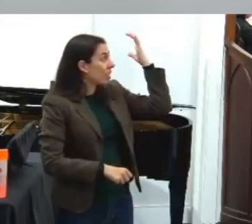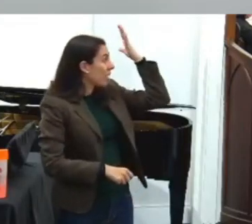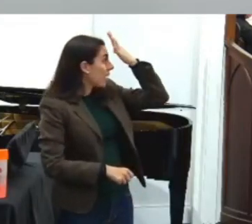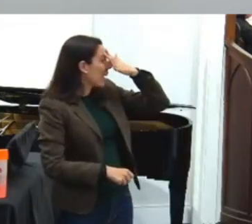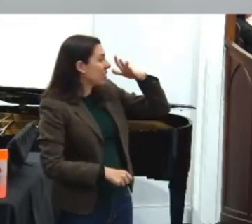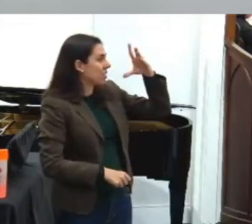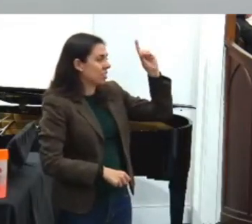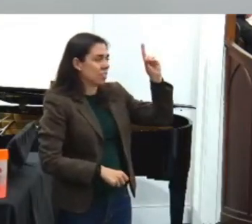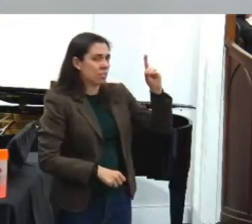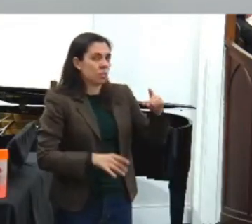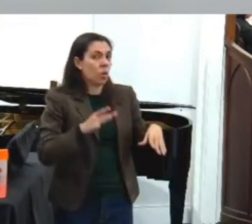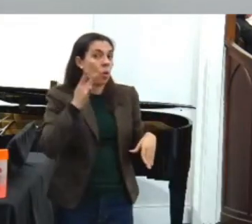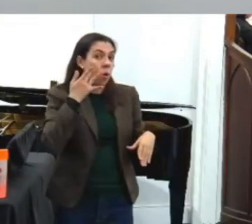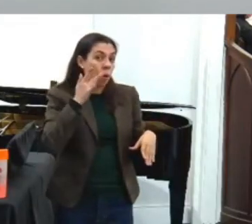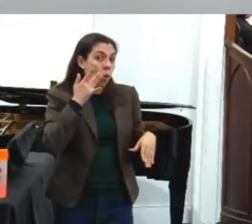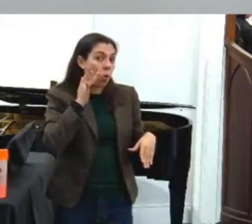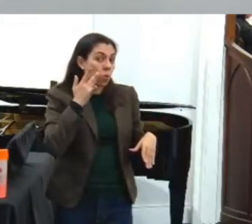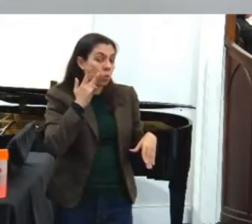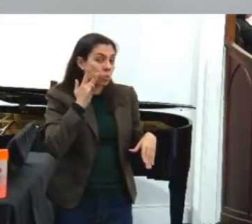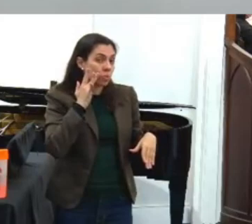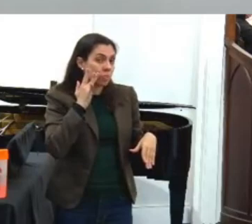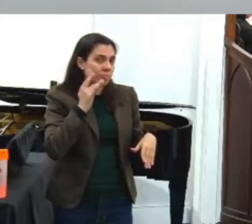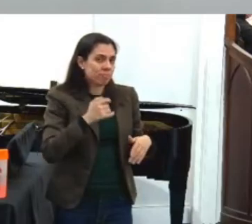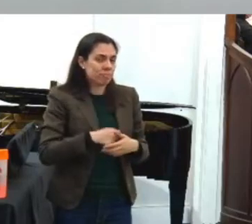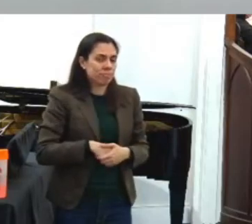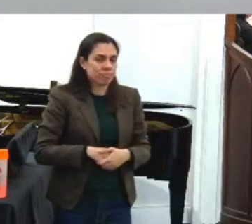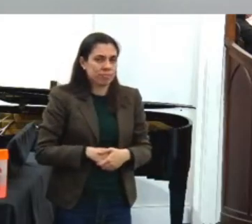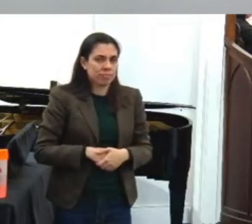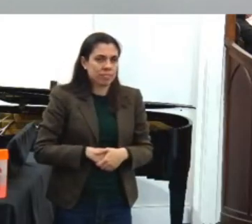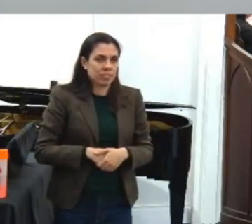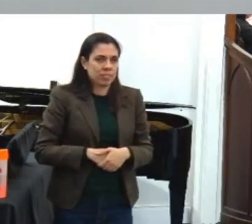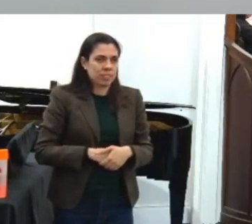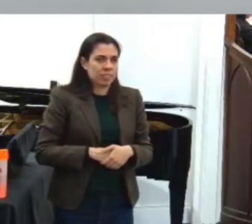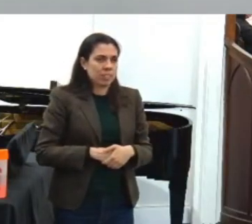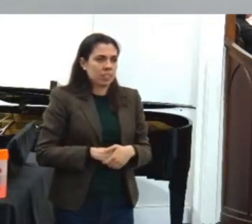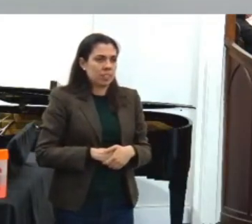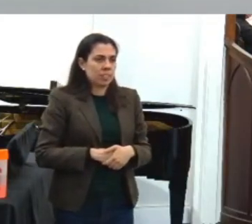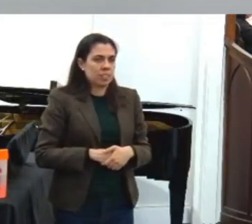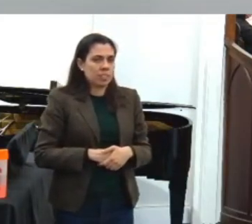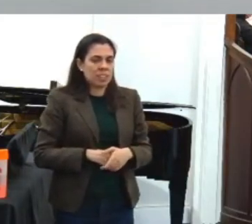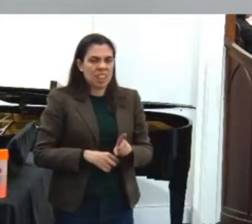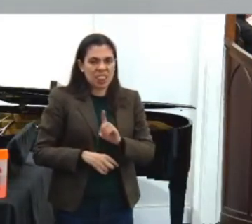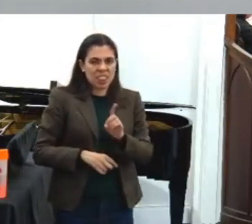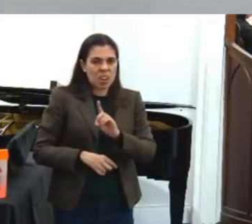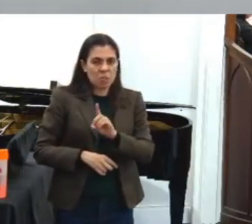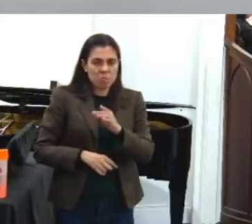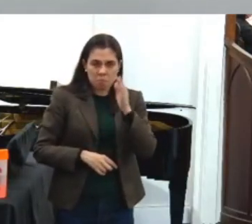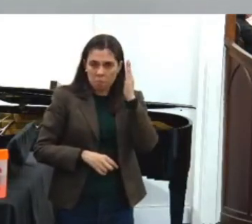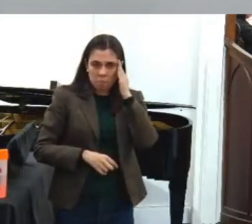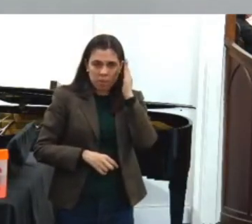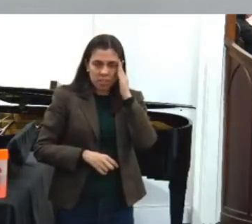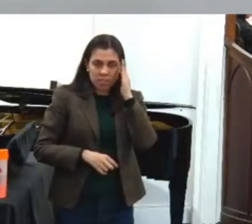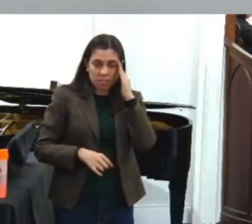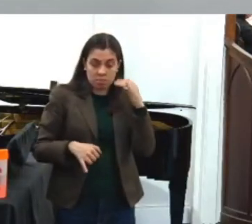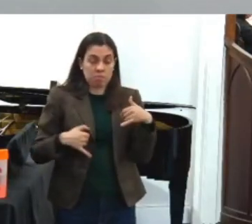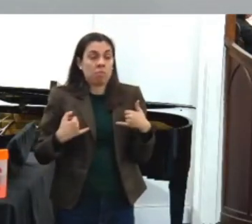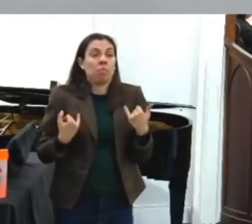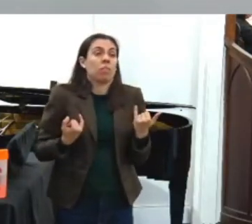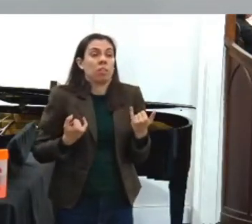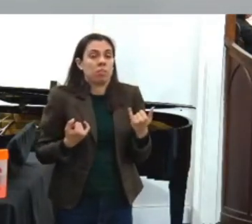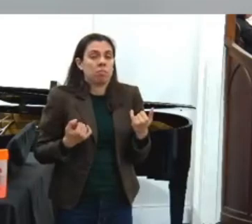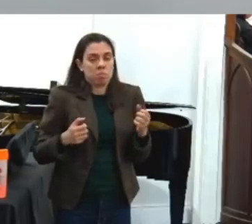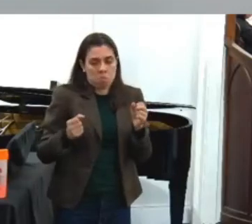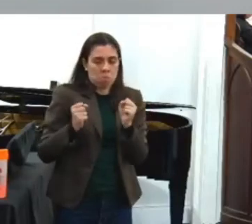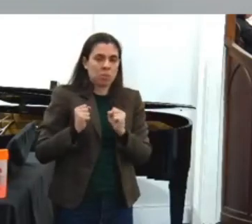financeiro de Laodiceia que ela alcançará ou conquistará de Deus alguma coisa, mas